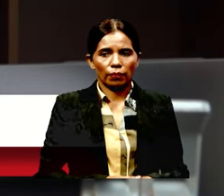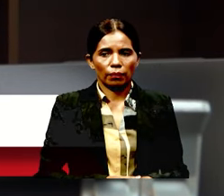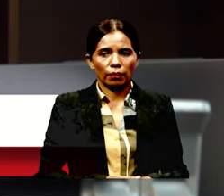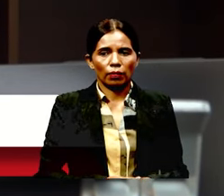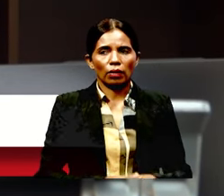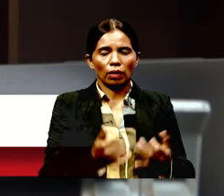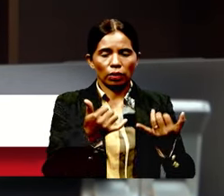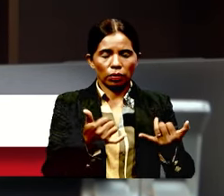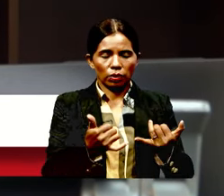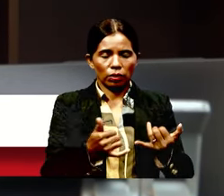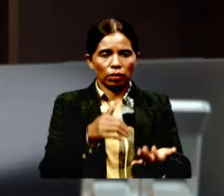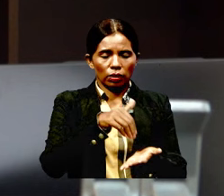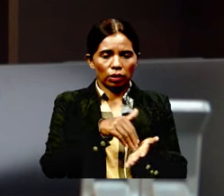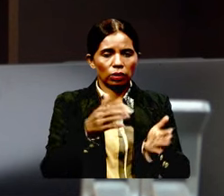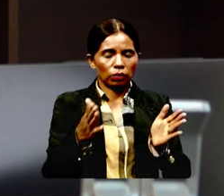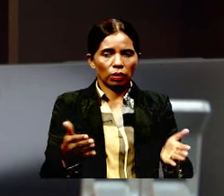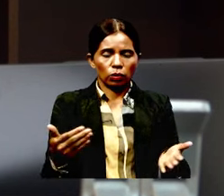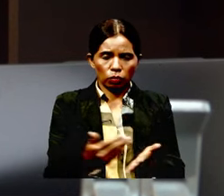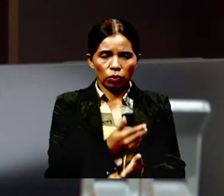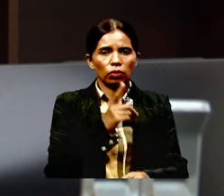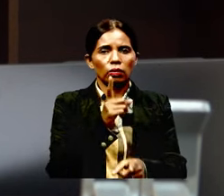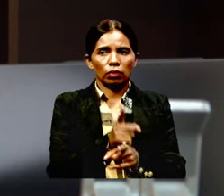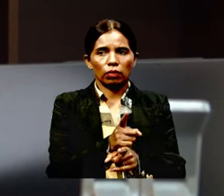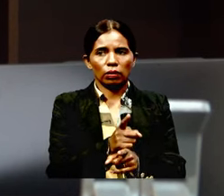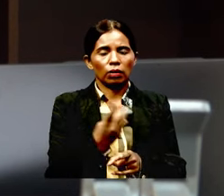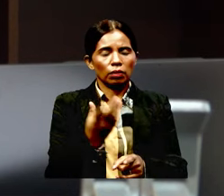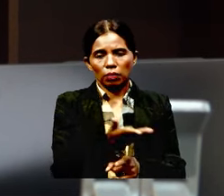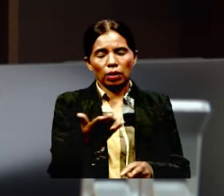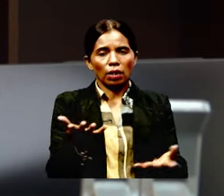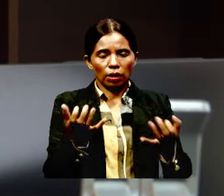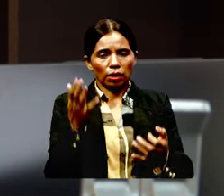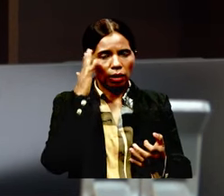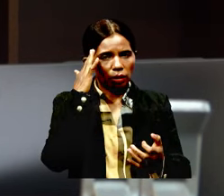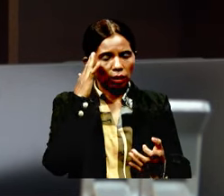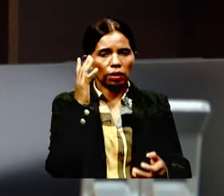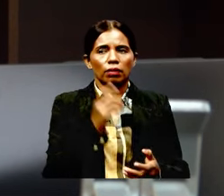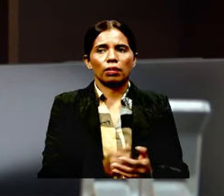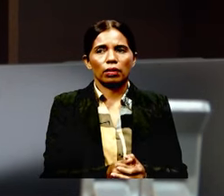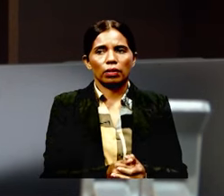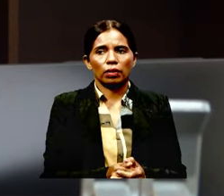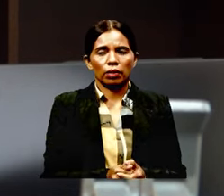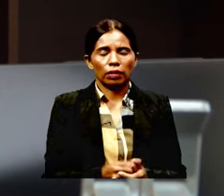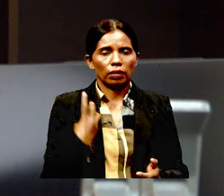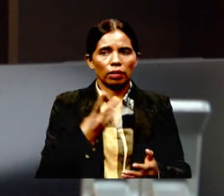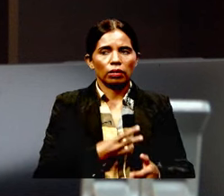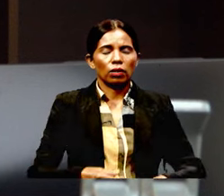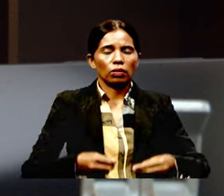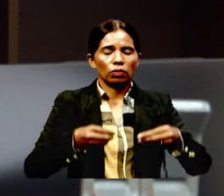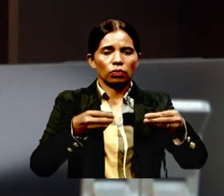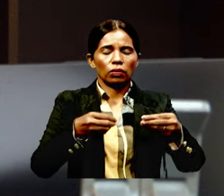Agora, alunos fong lolos kara imi ida ne maka imi akar katen alunos fong lolos ne foi mak tafo vaga stia